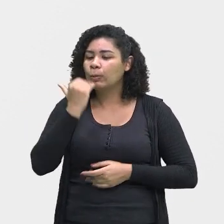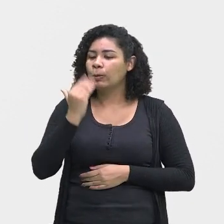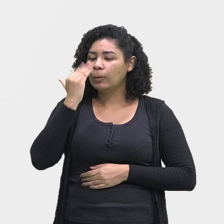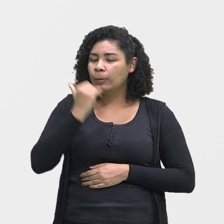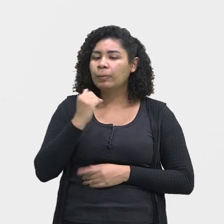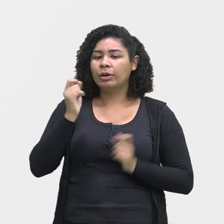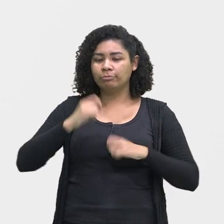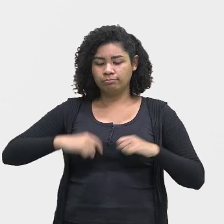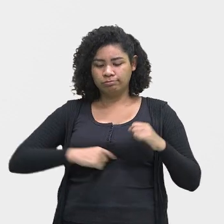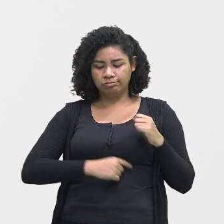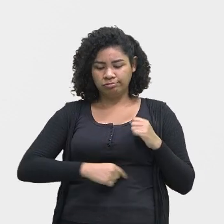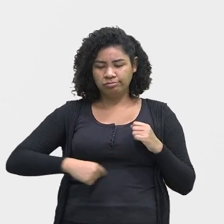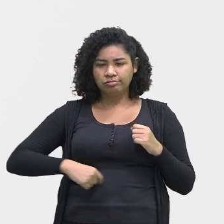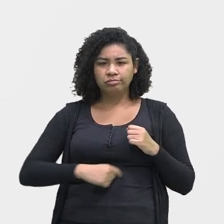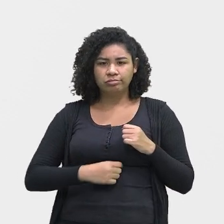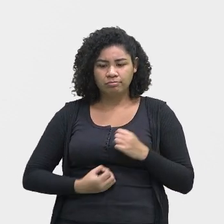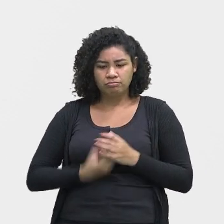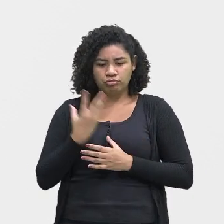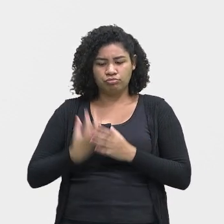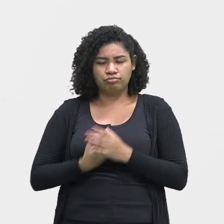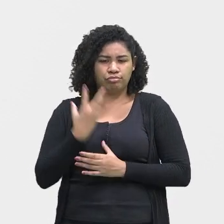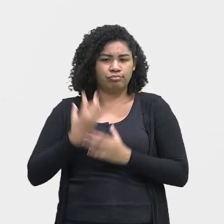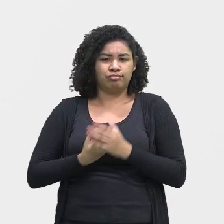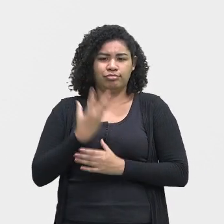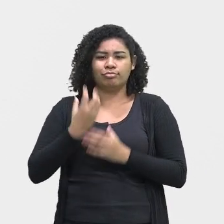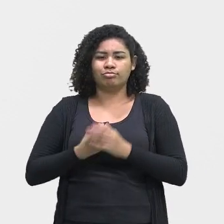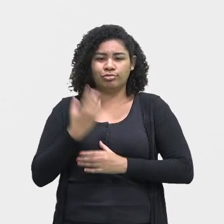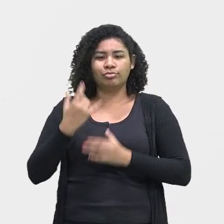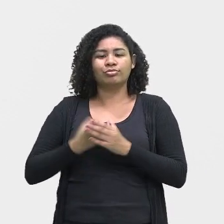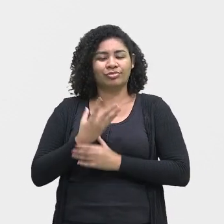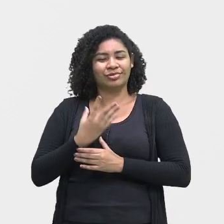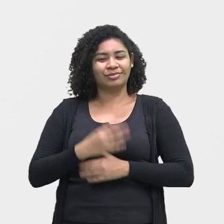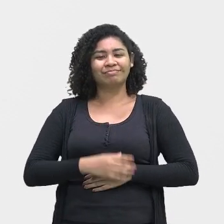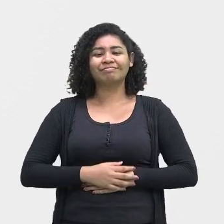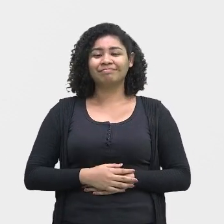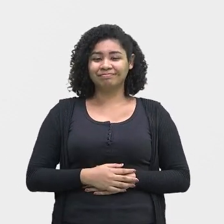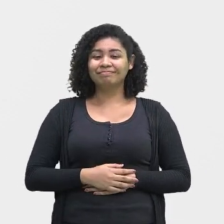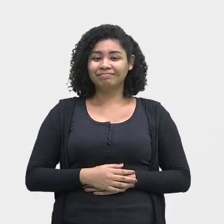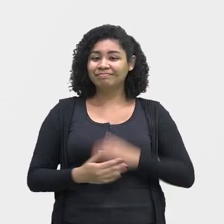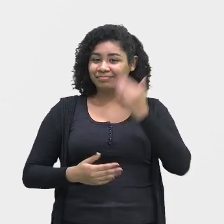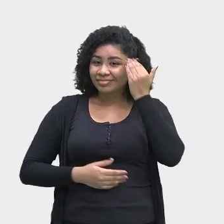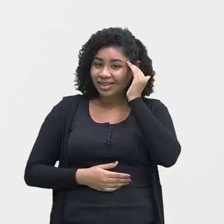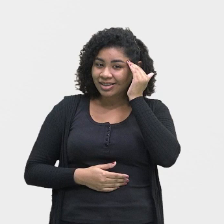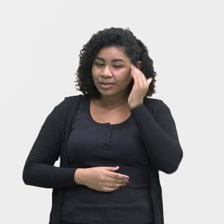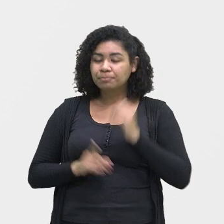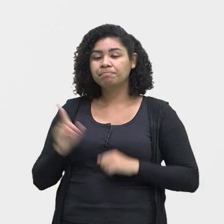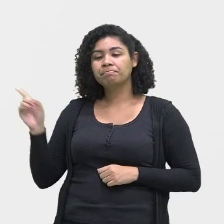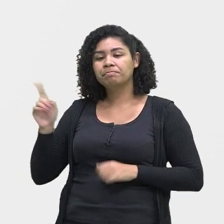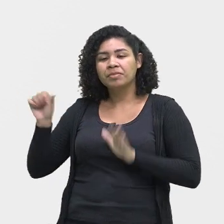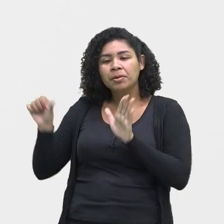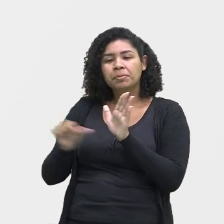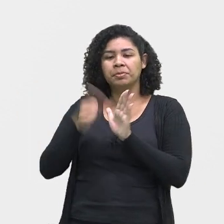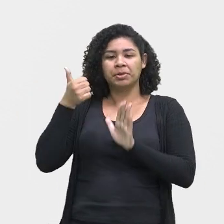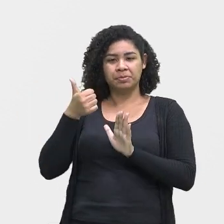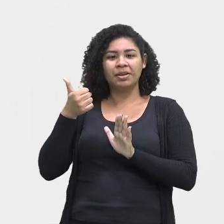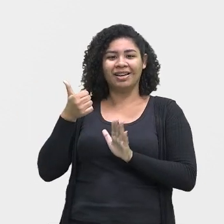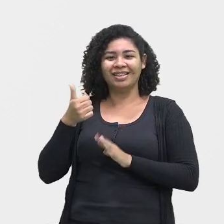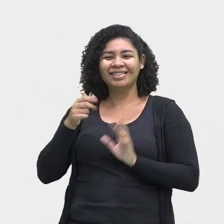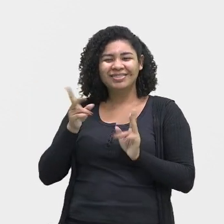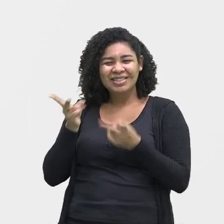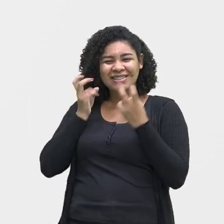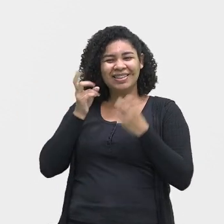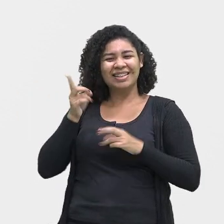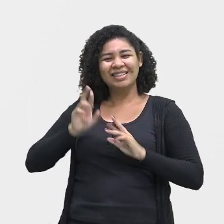dela que produz essa levedura de cerveja, ok? Então essa foi a primeira síndrome, diferente, né, gente?